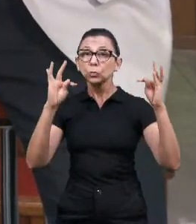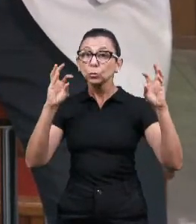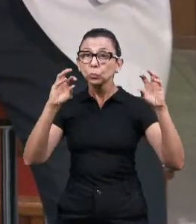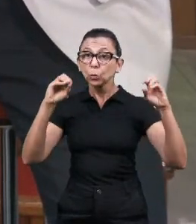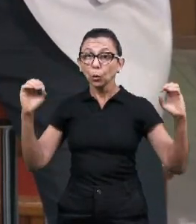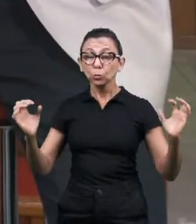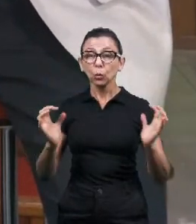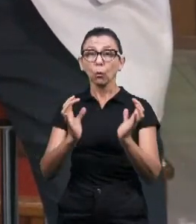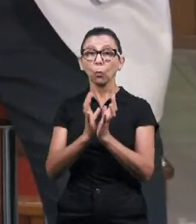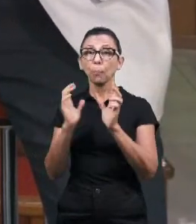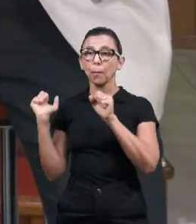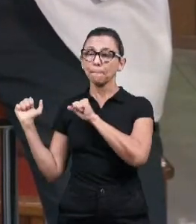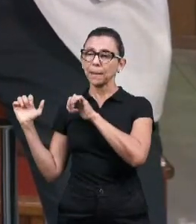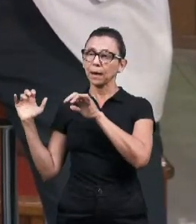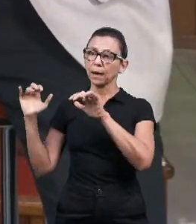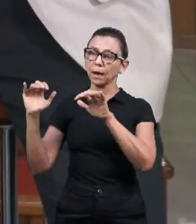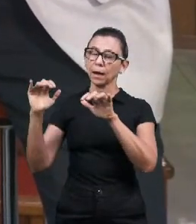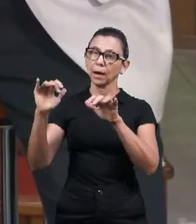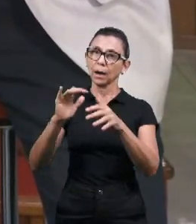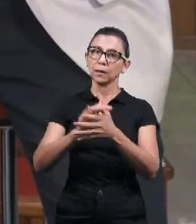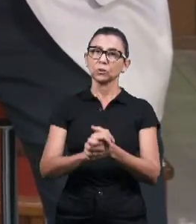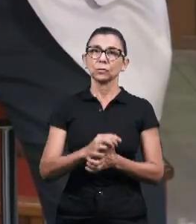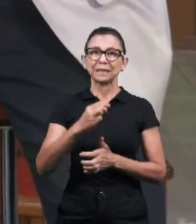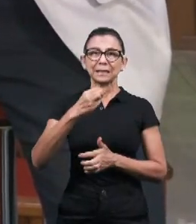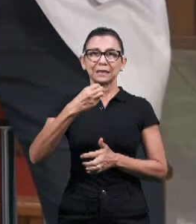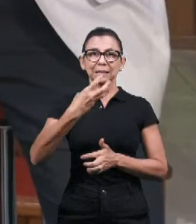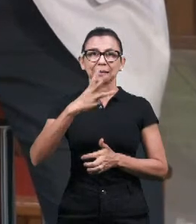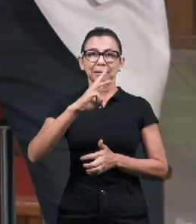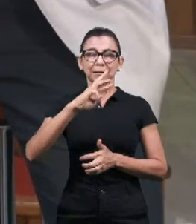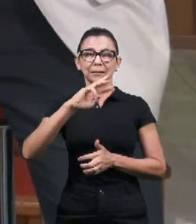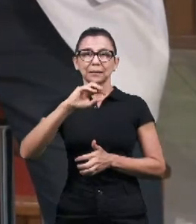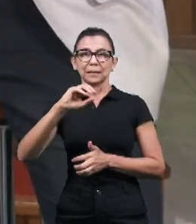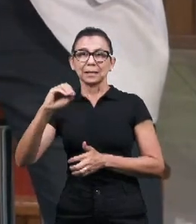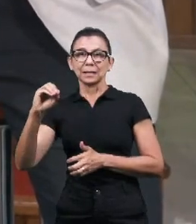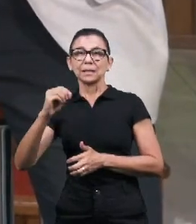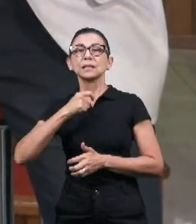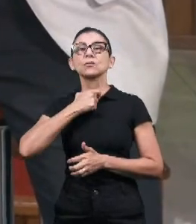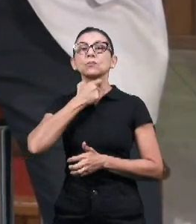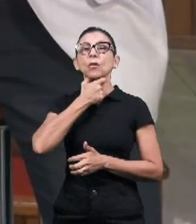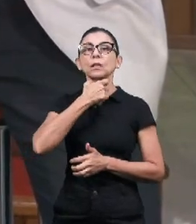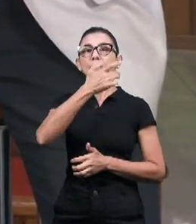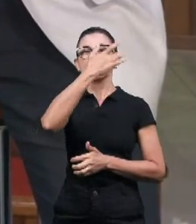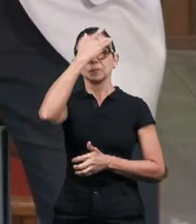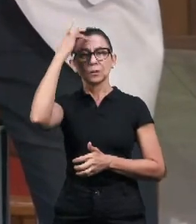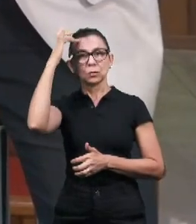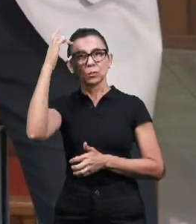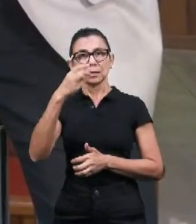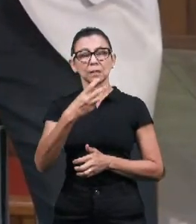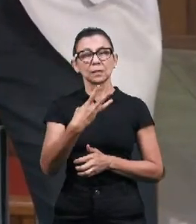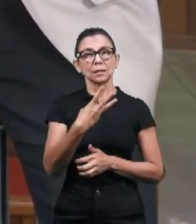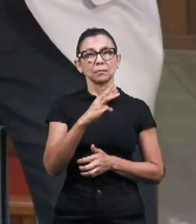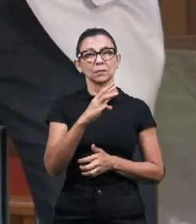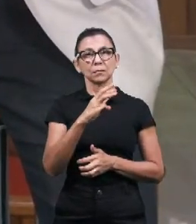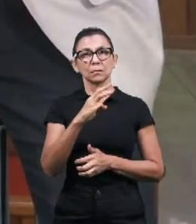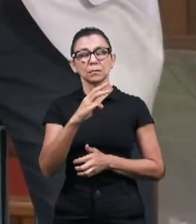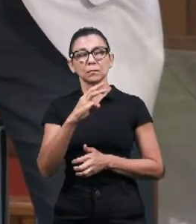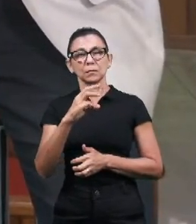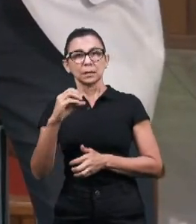grupo coral de 300 vozes e de 50 instrumentistas. Um ponto que eu acho que vale a pena